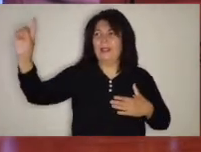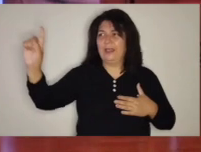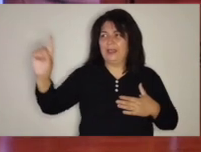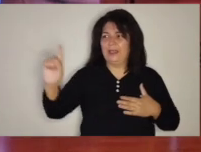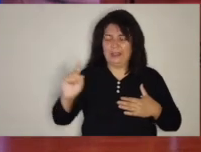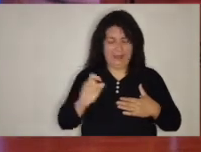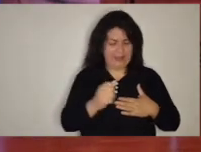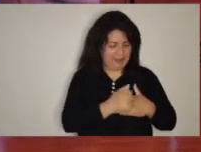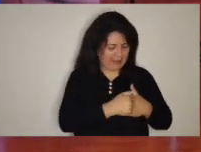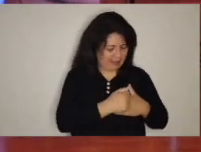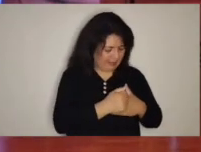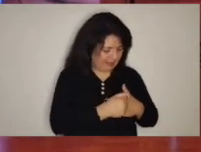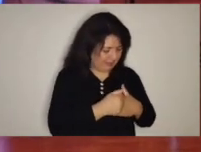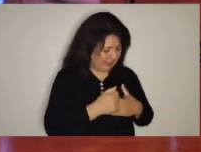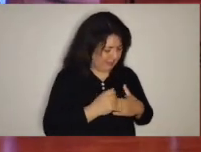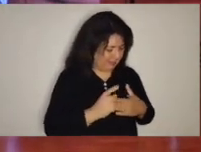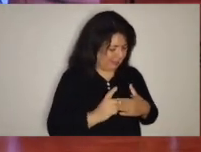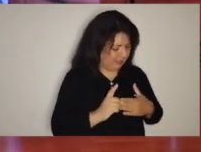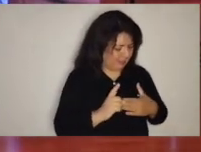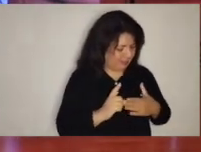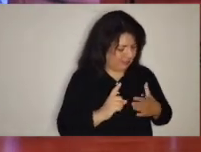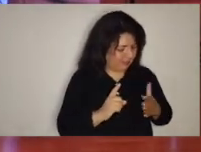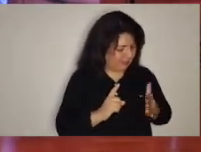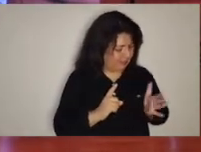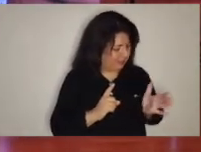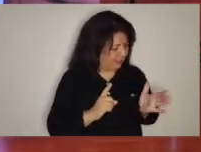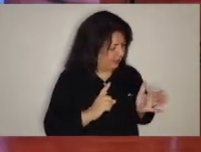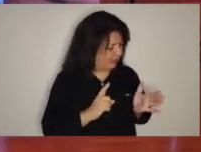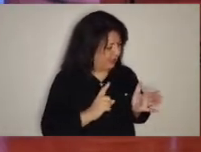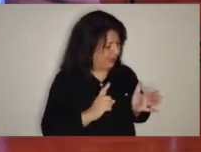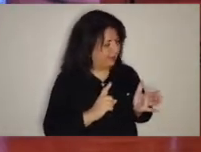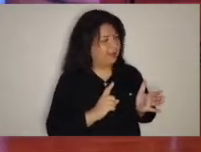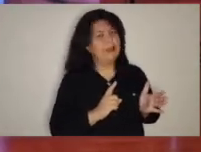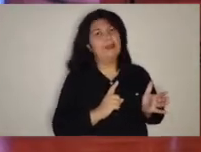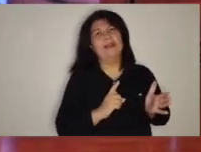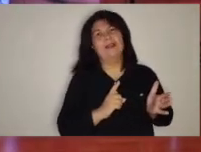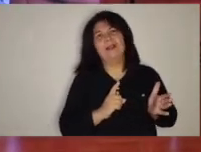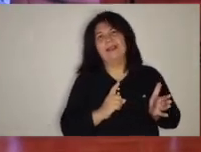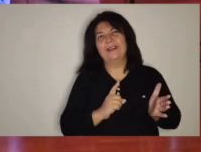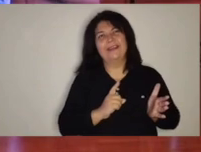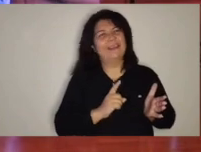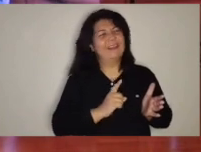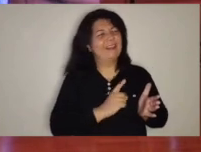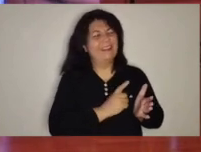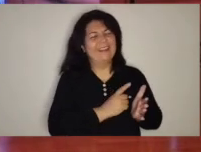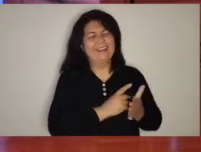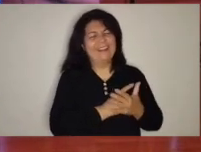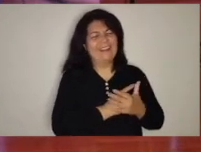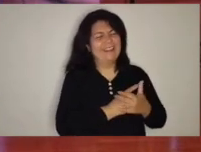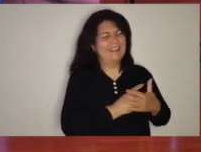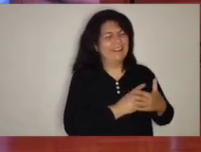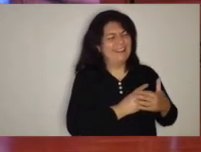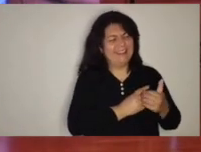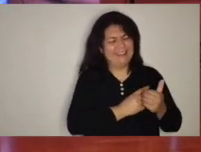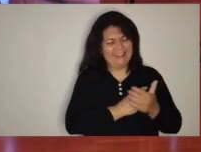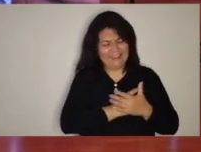É só bater que eu vou